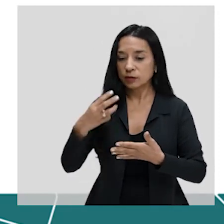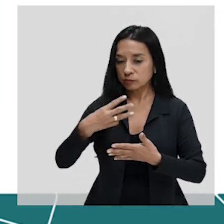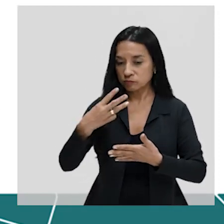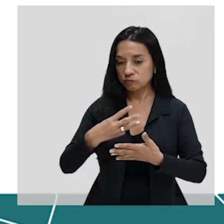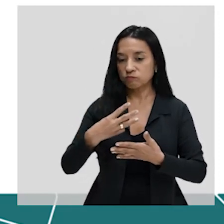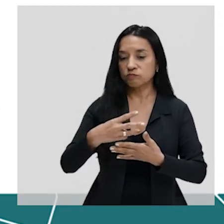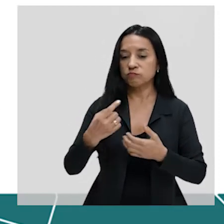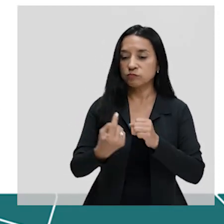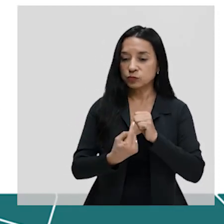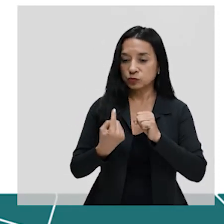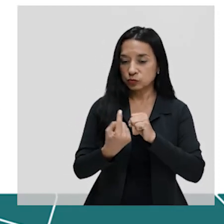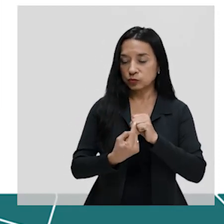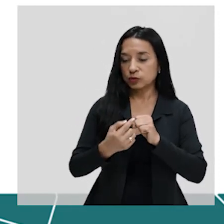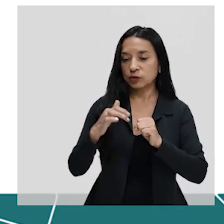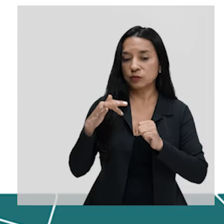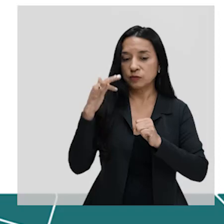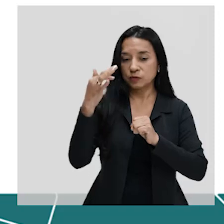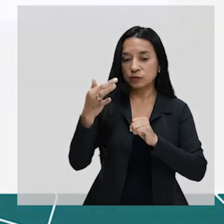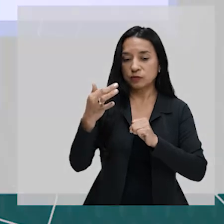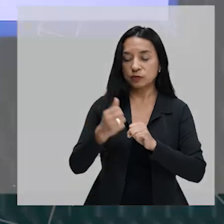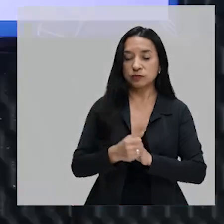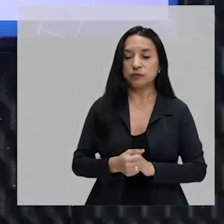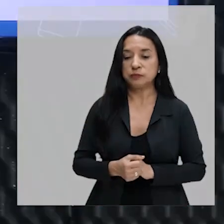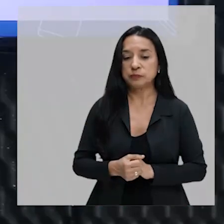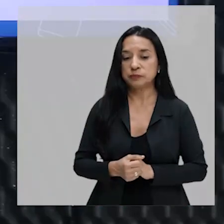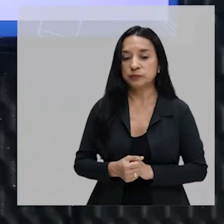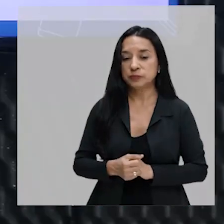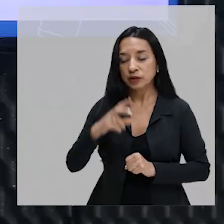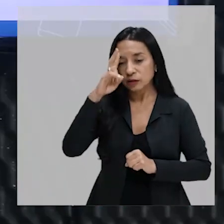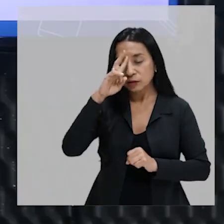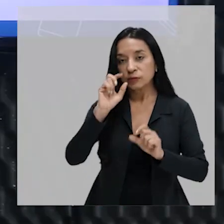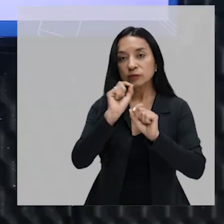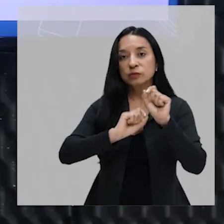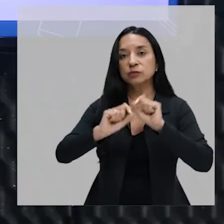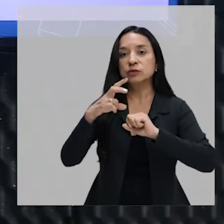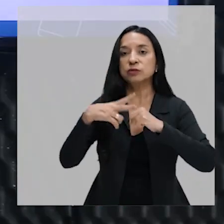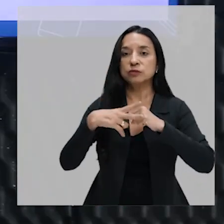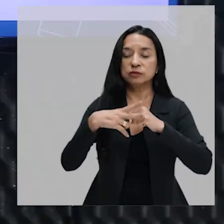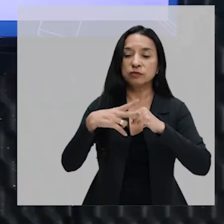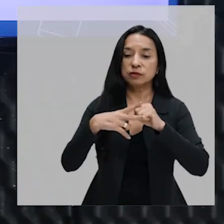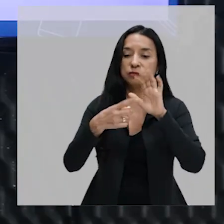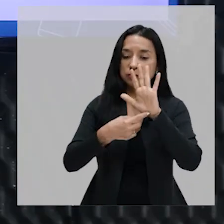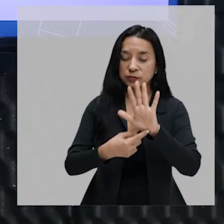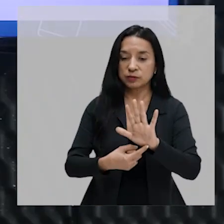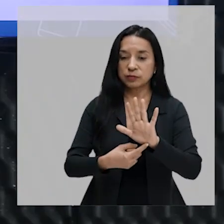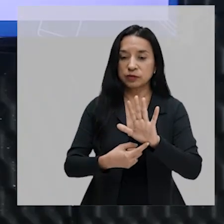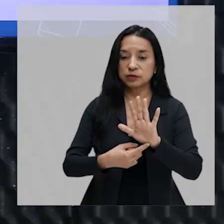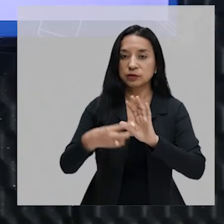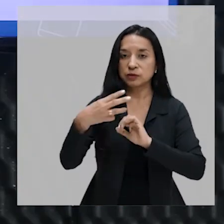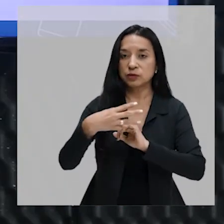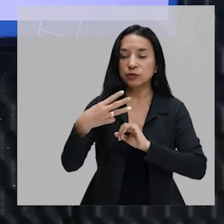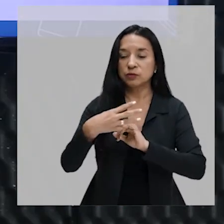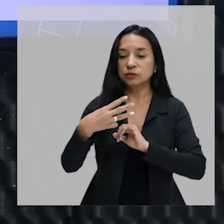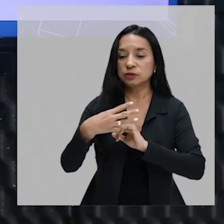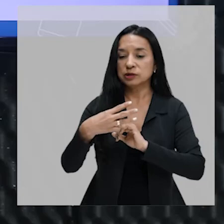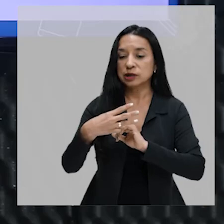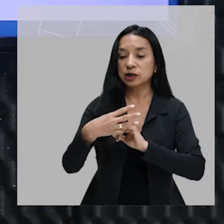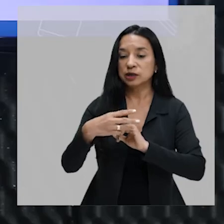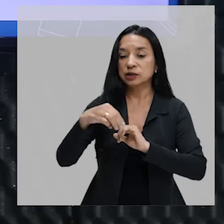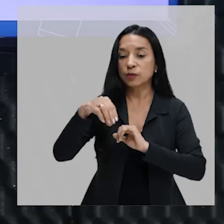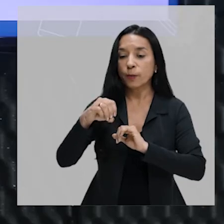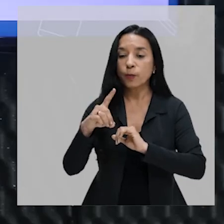terceira pessoa do singular do futuro do subjuntivo. Lembrando que os verbos se apresentam em 3